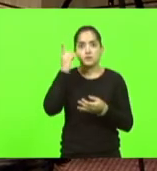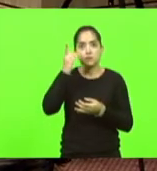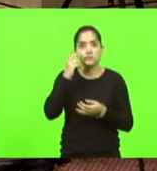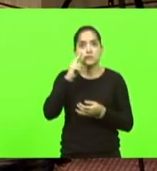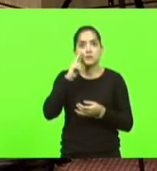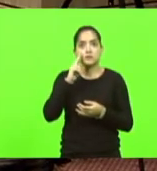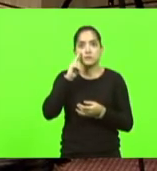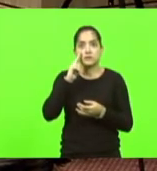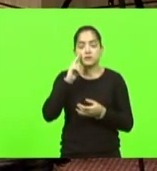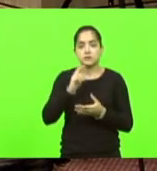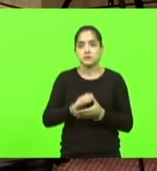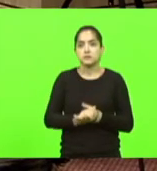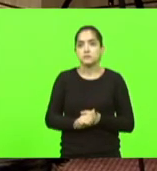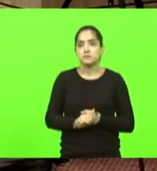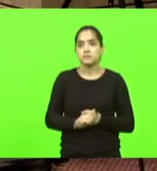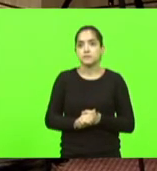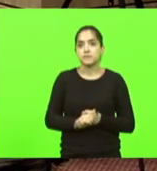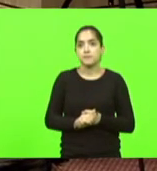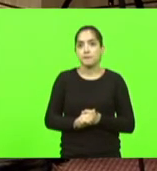naatz